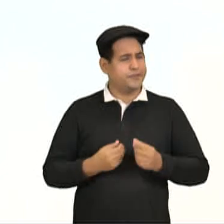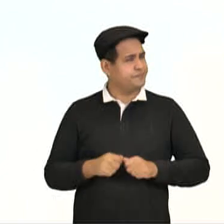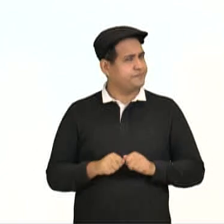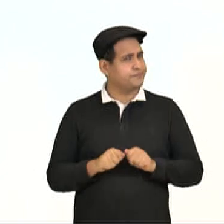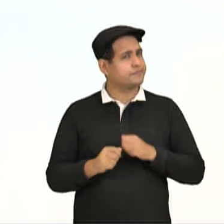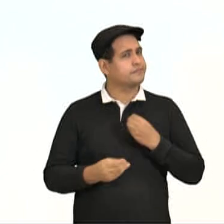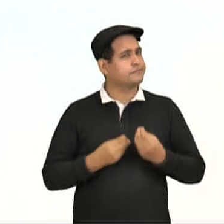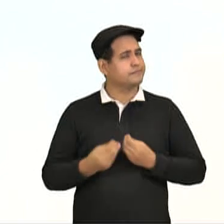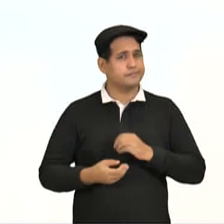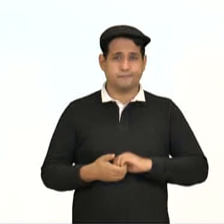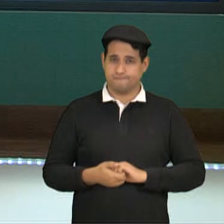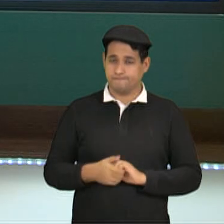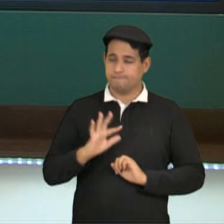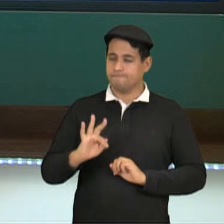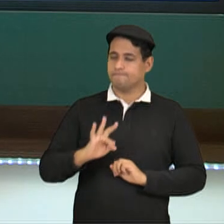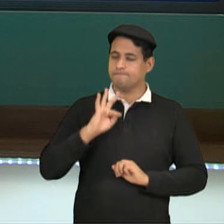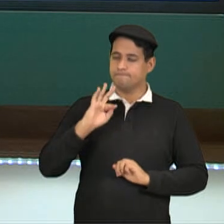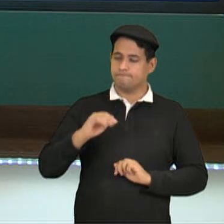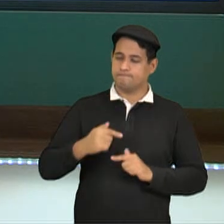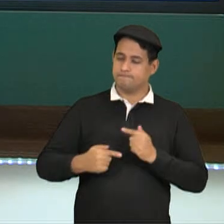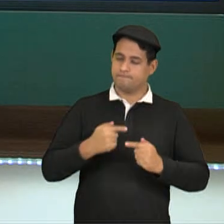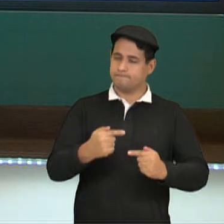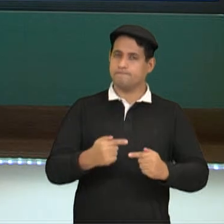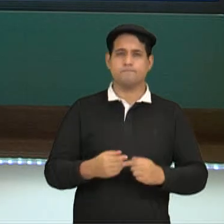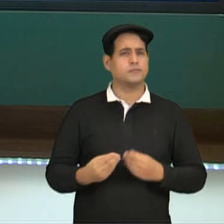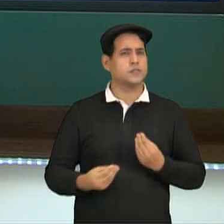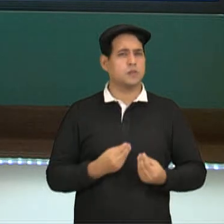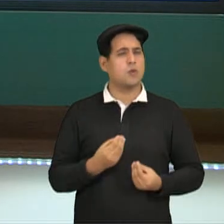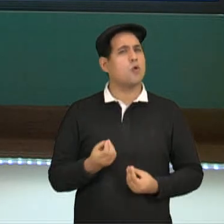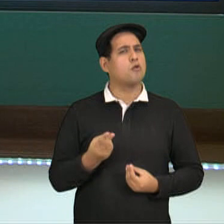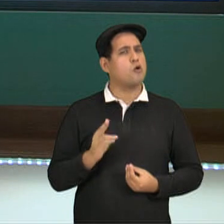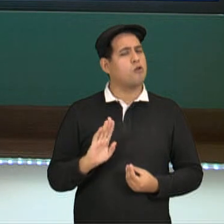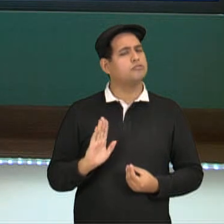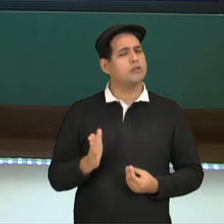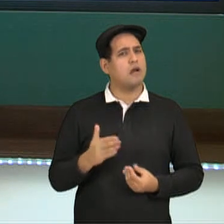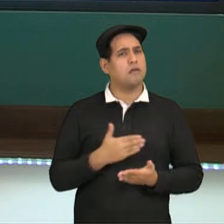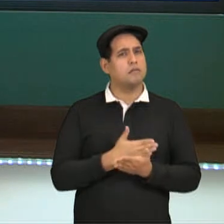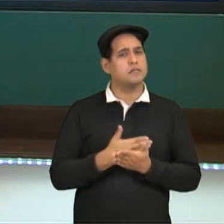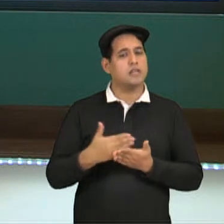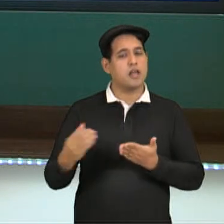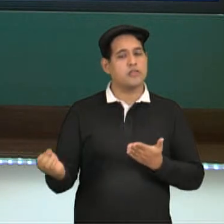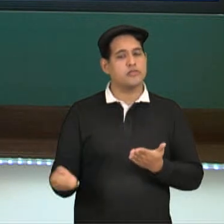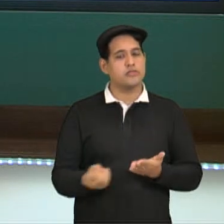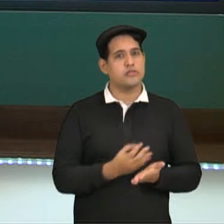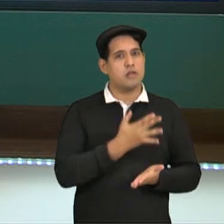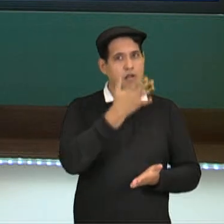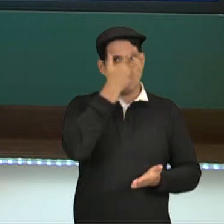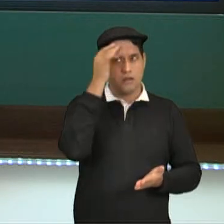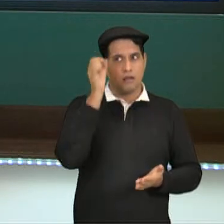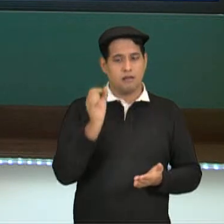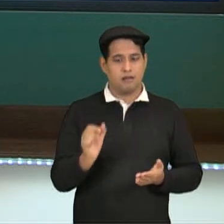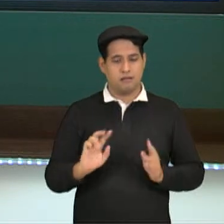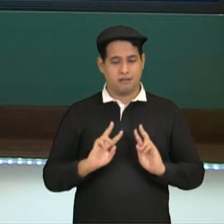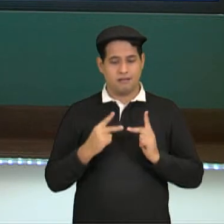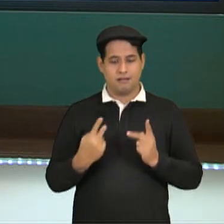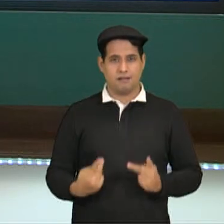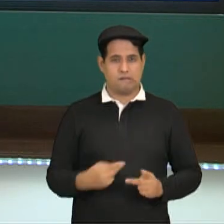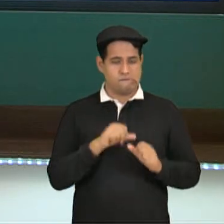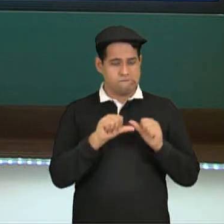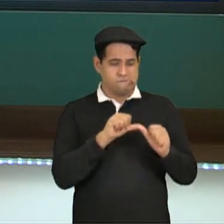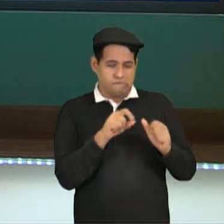delas editado para a futura geração? Ou será que elas já vão começar a dar origem a novos seres humanos